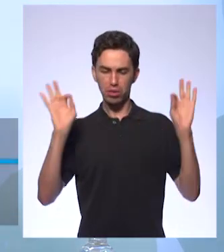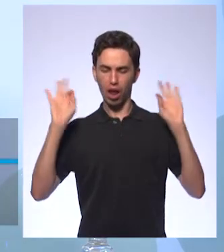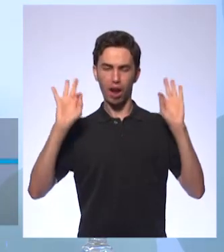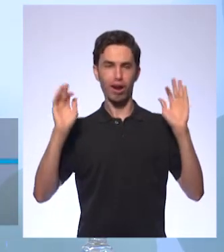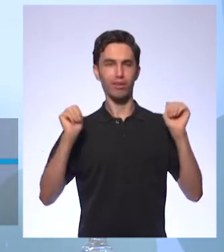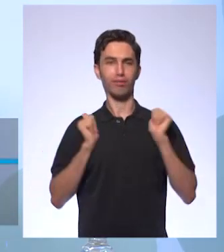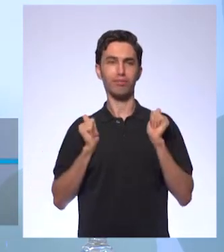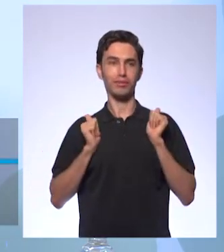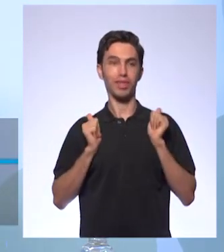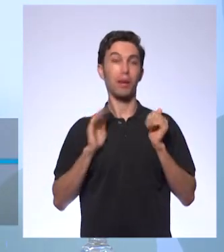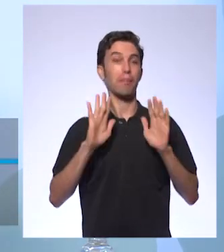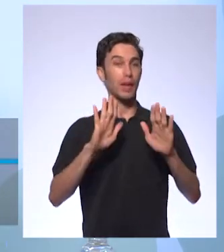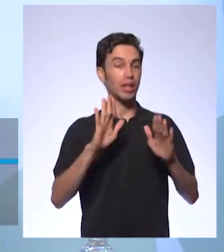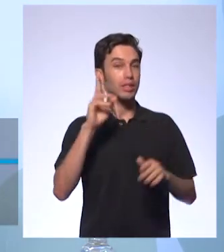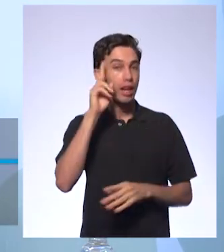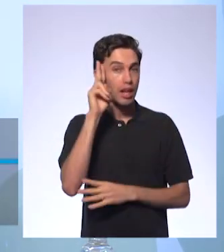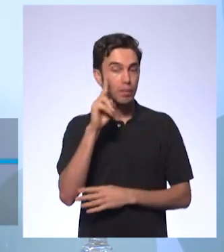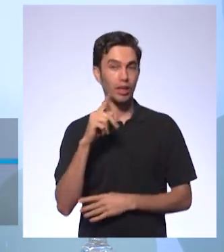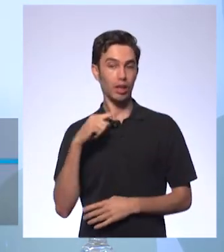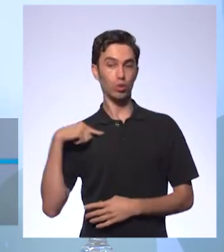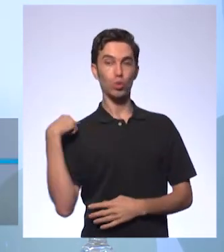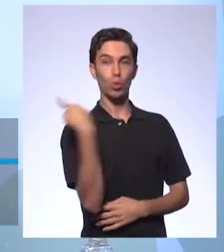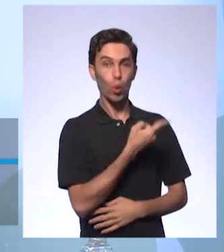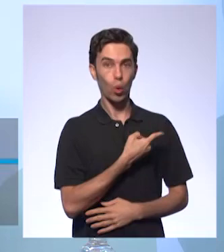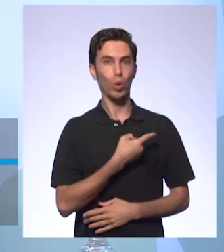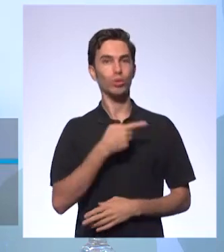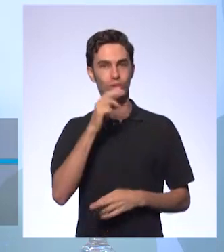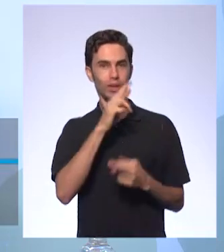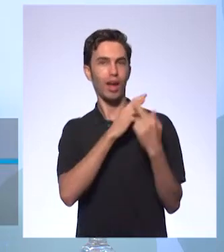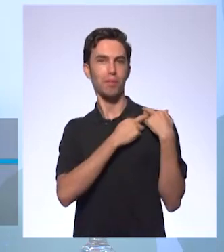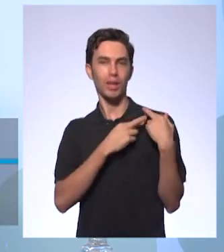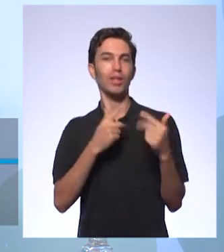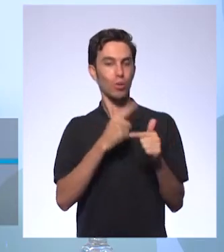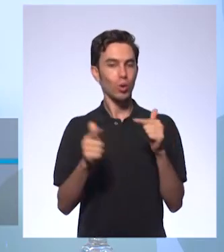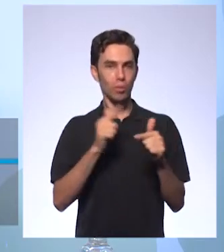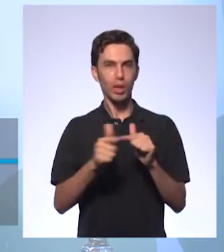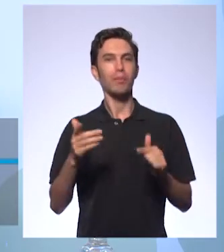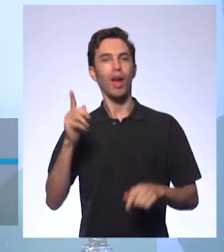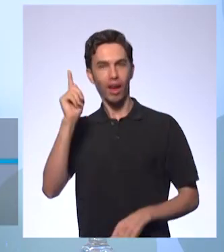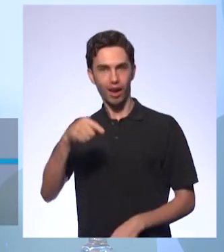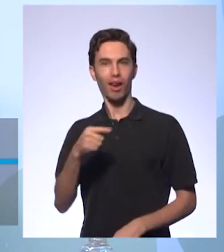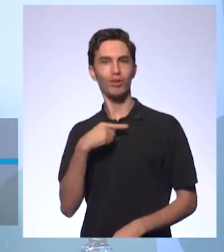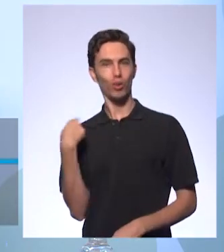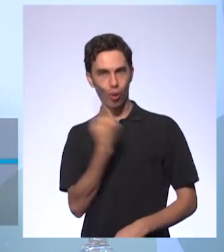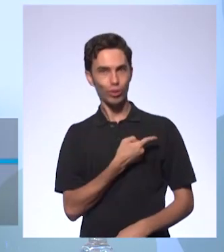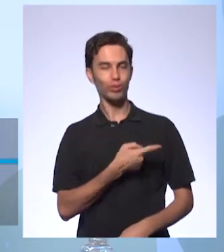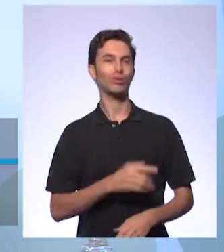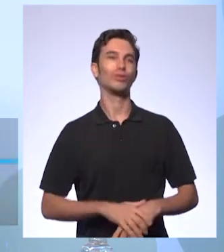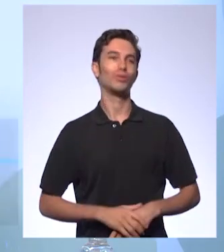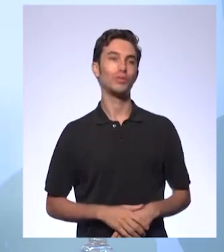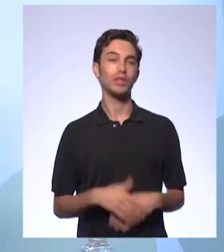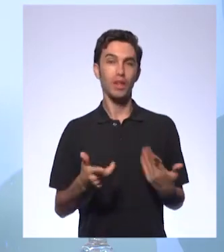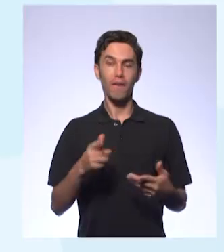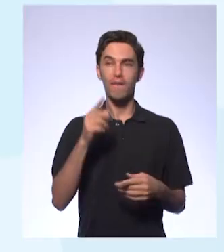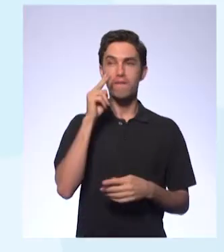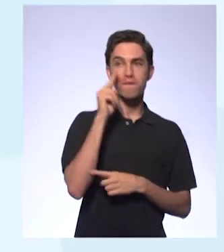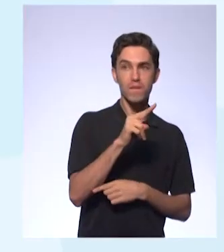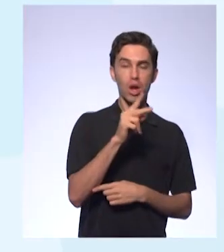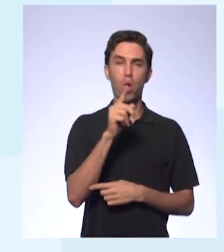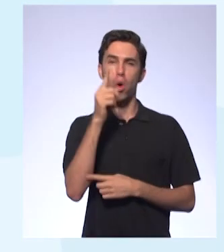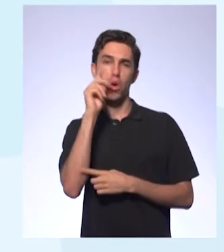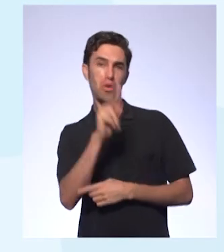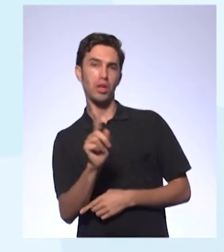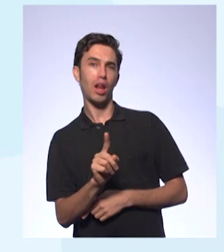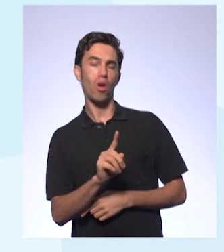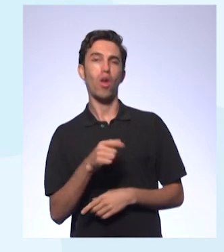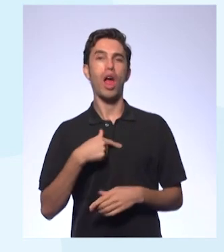só isso que eu queria rever da aula passada, tá, gente? Então, vamos para a aula de hoje, ver ou não ver. O cinema é bom? Vocês têm